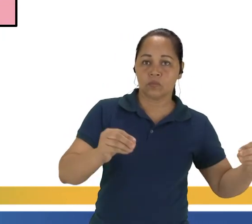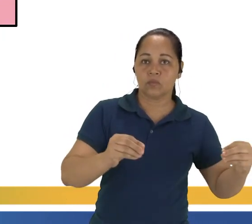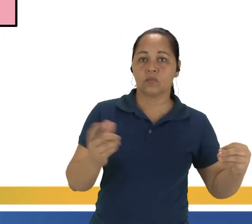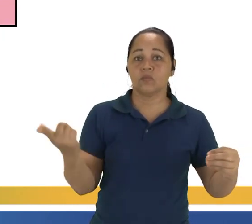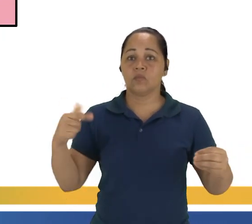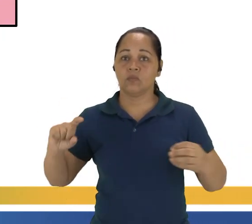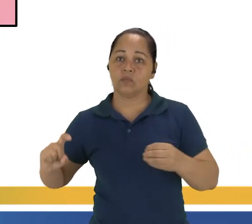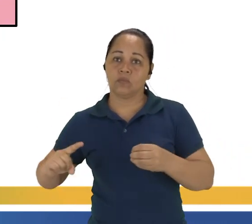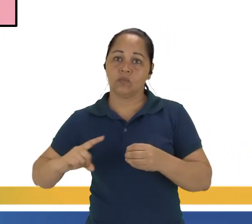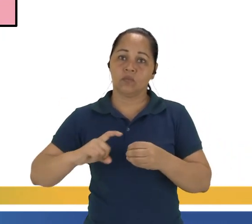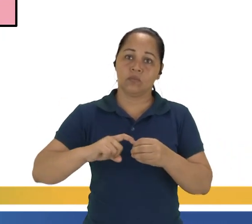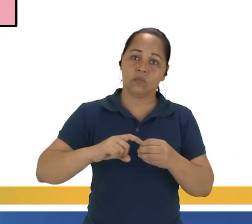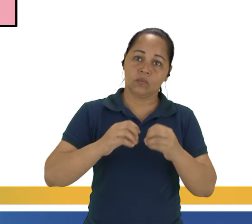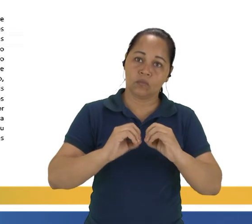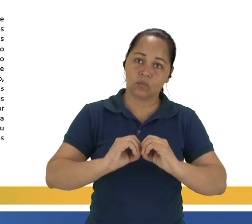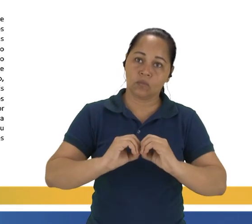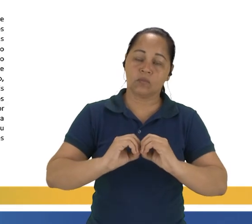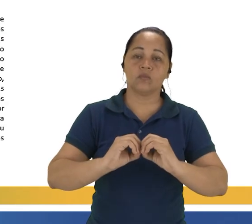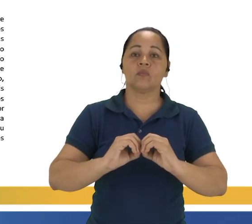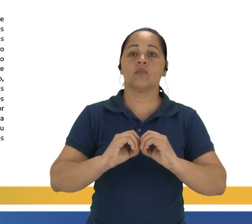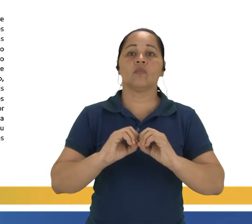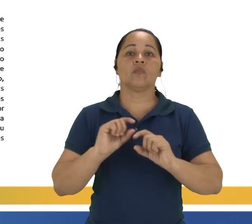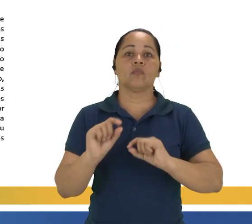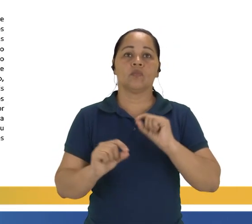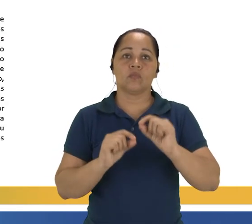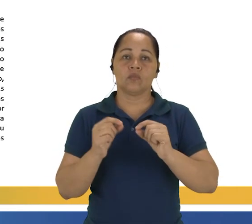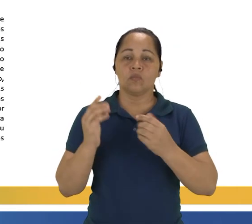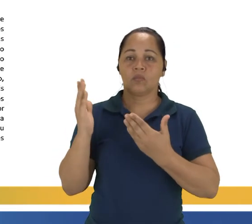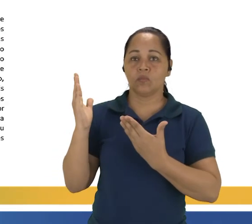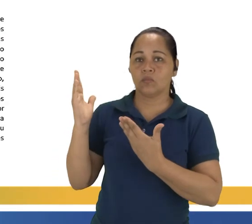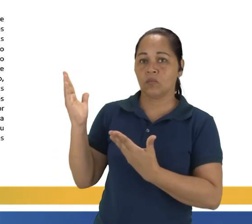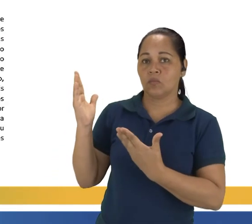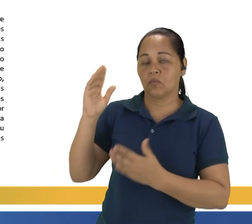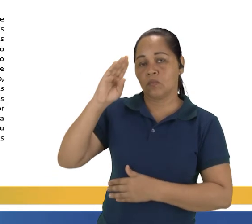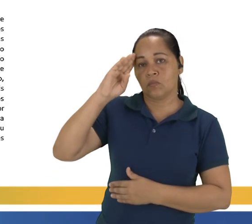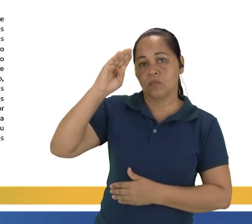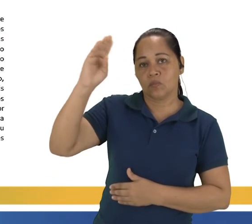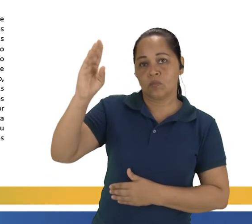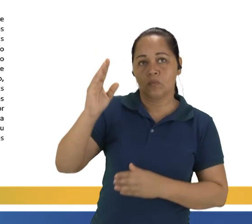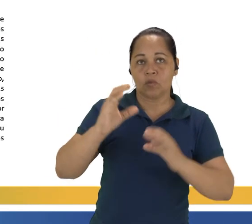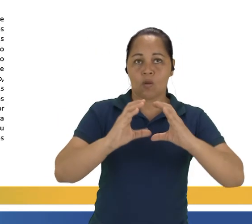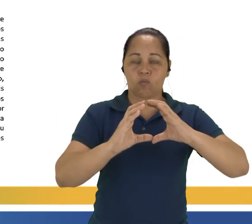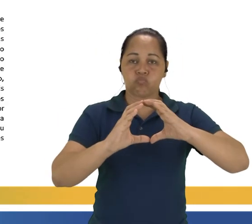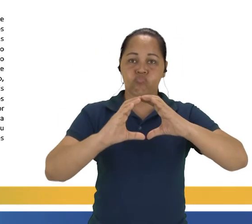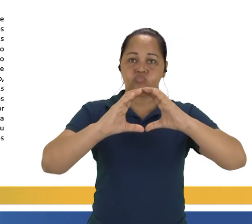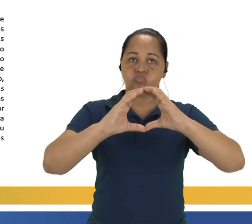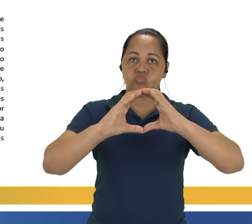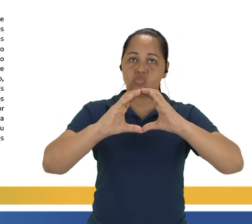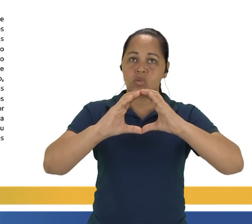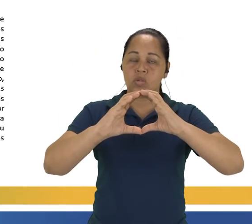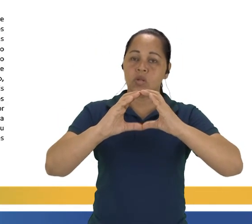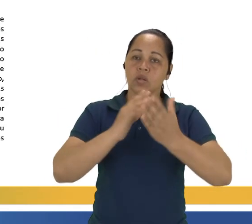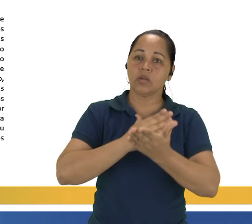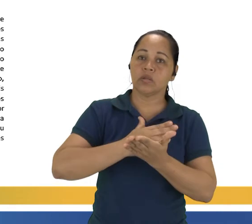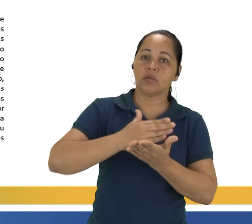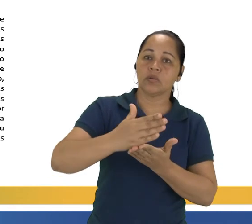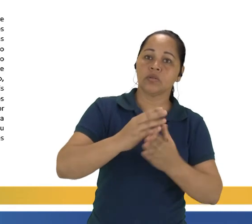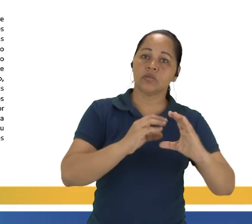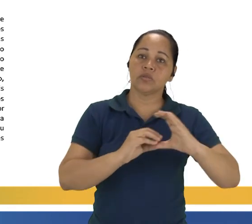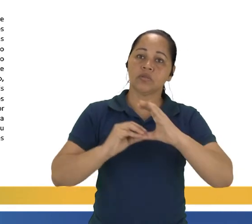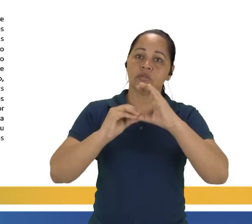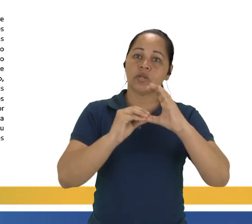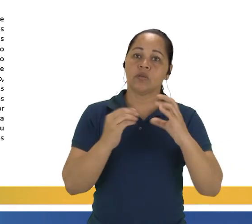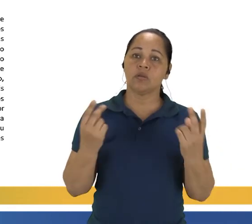da nossa próxima aula, mas o principal é essa questão do crescimento celular, né, e da origem de células